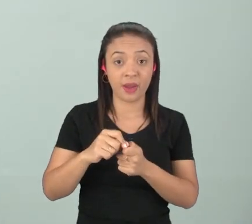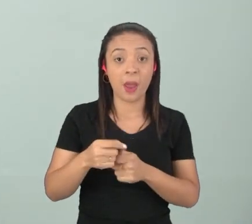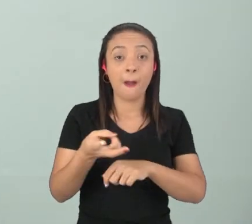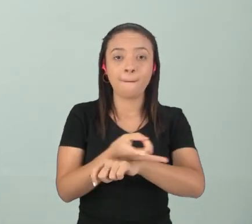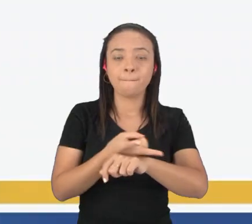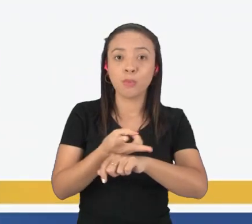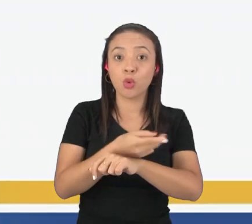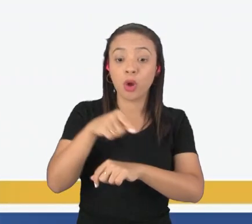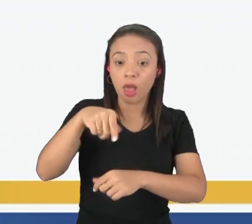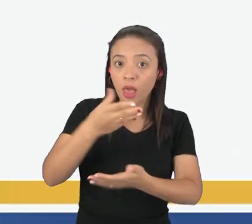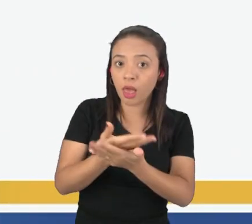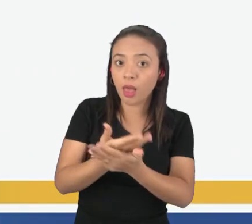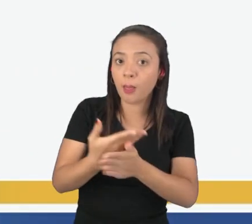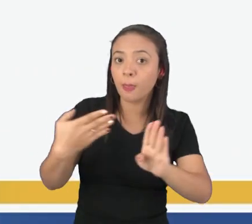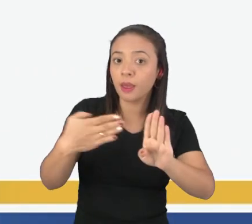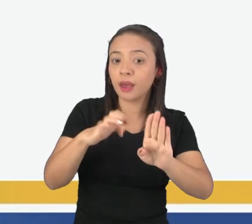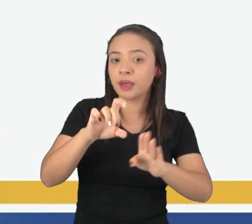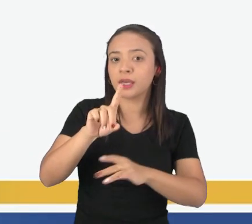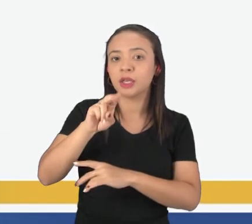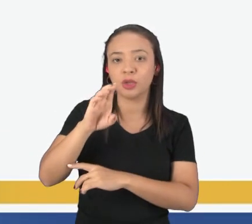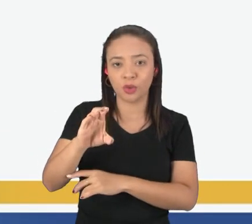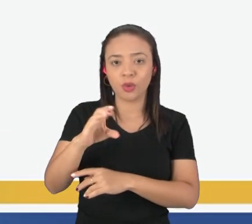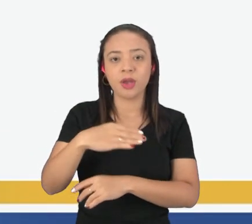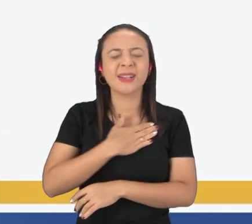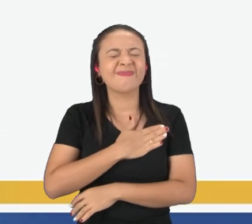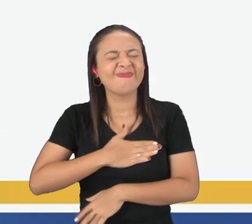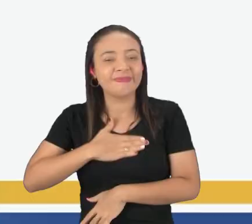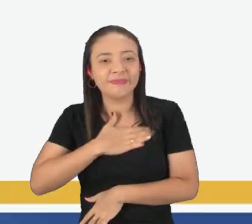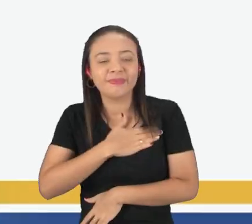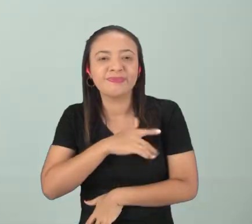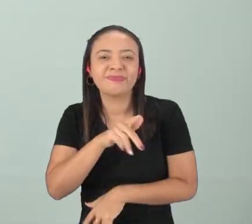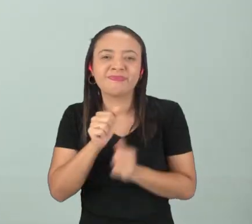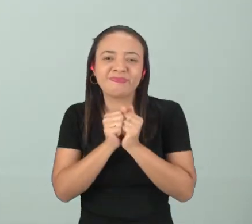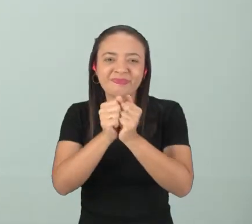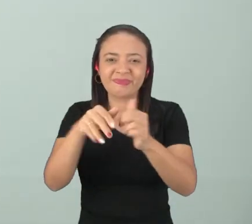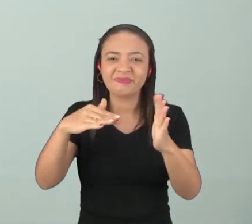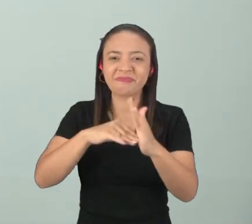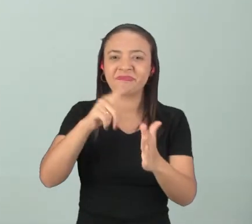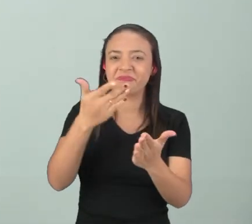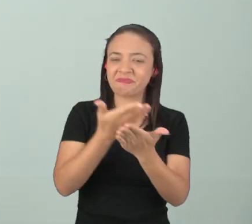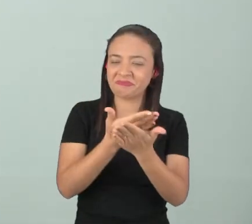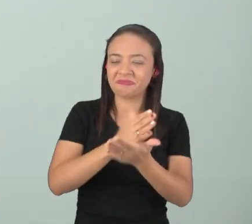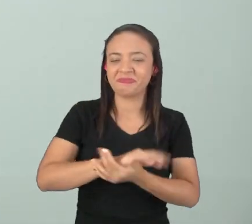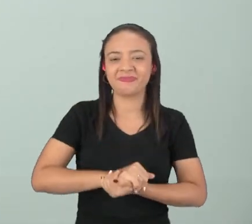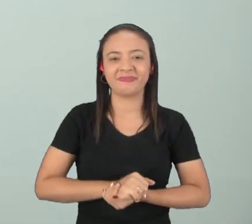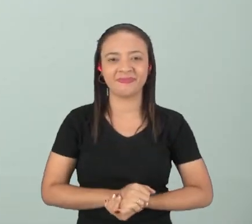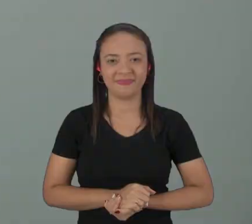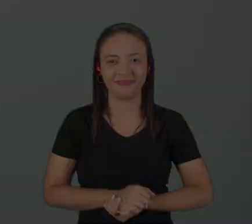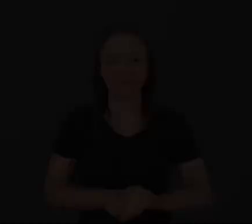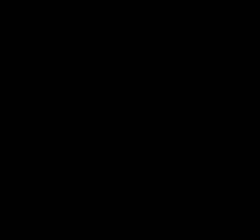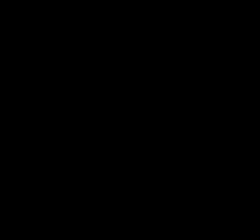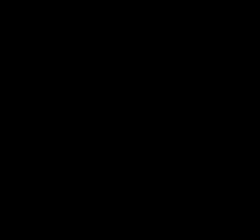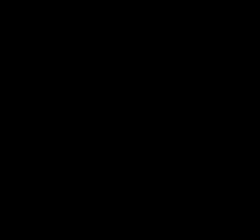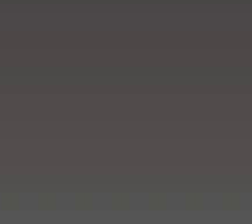Procure essa aula na plataforma Eduque. É um prazer estar com você e até a próxima aula.